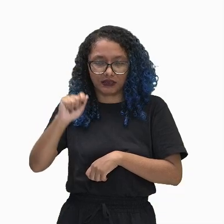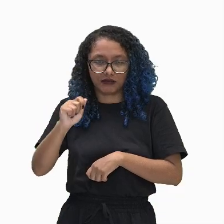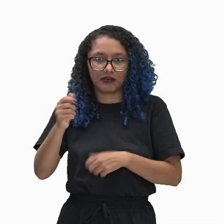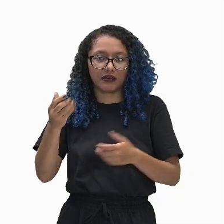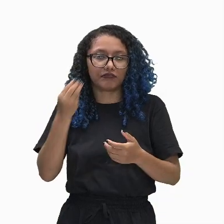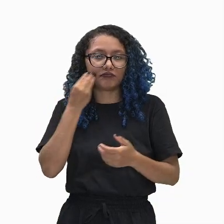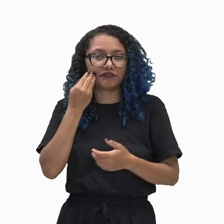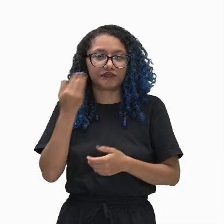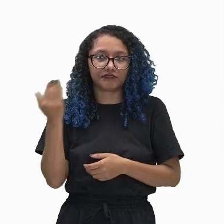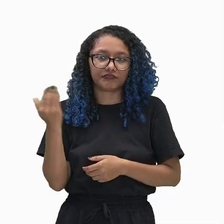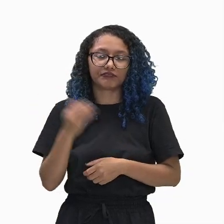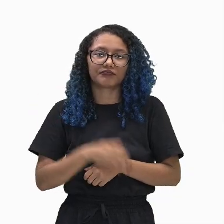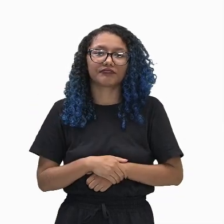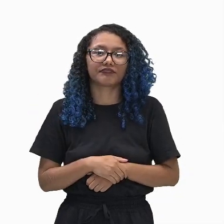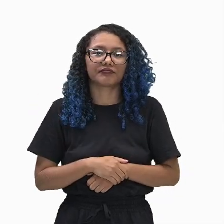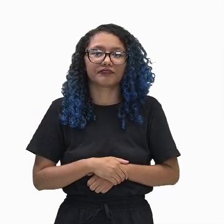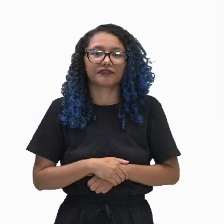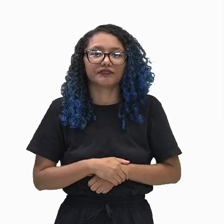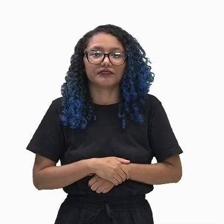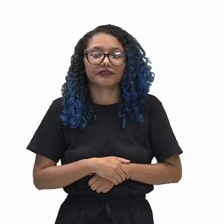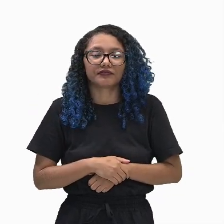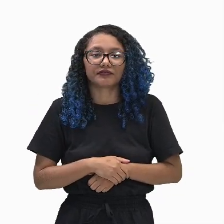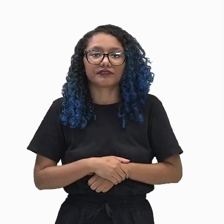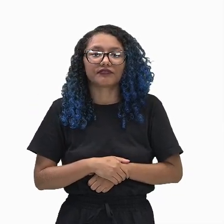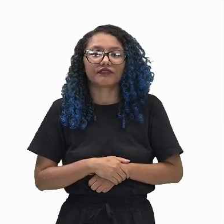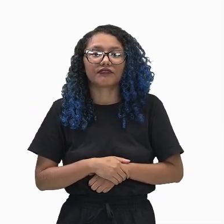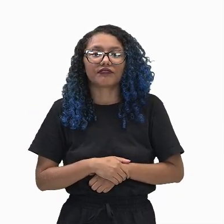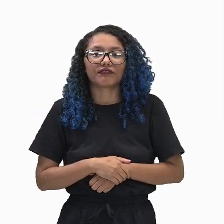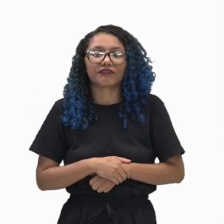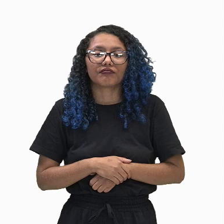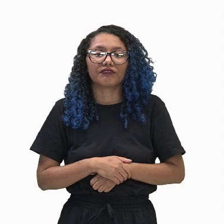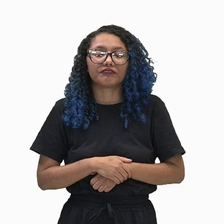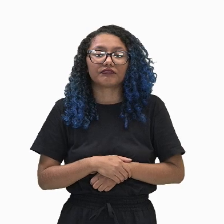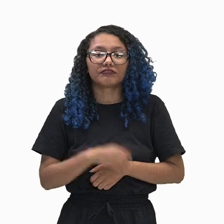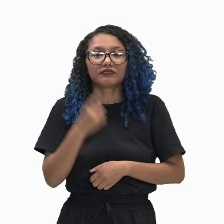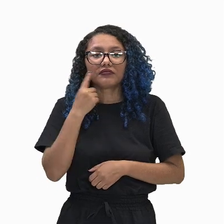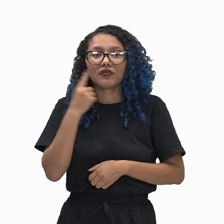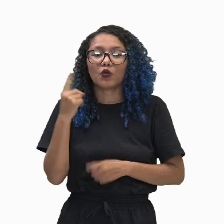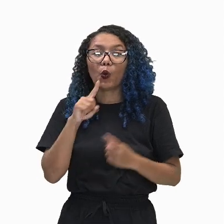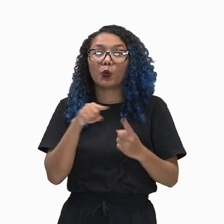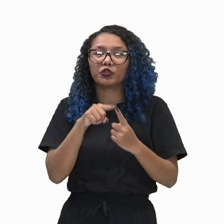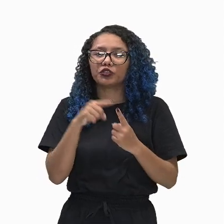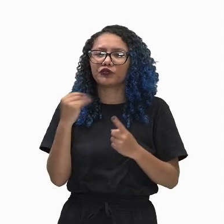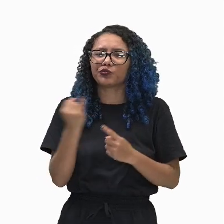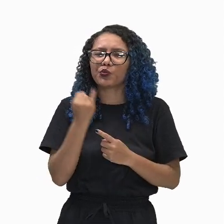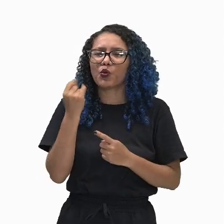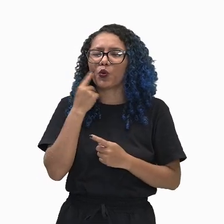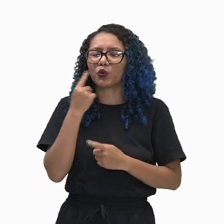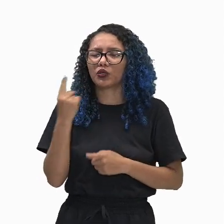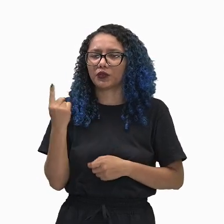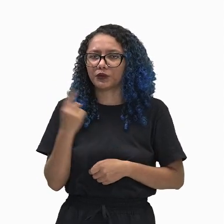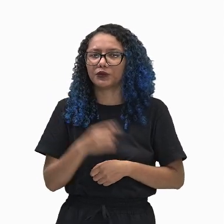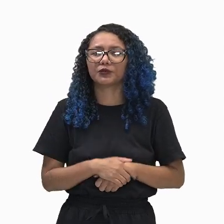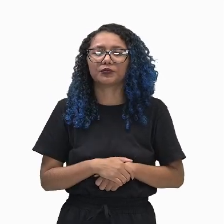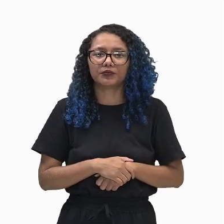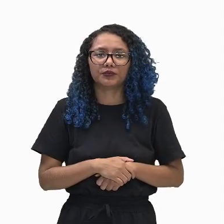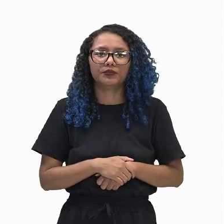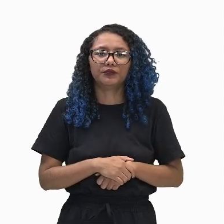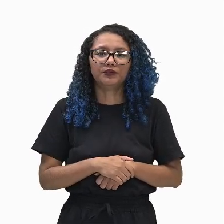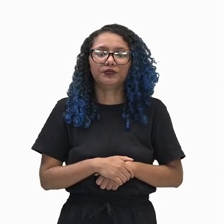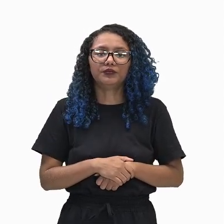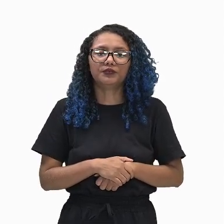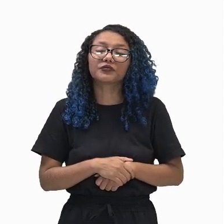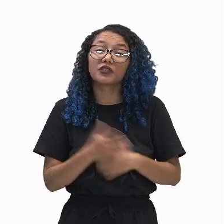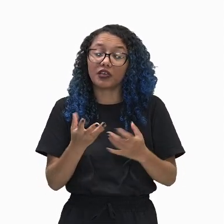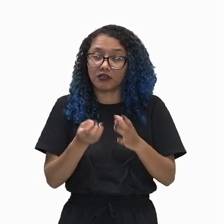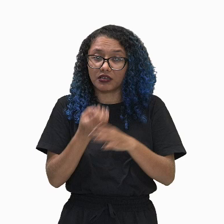placenta. Então, a placenta, a princípio, ela possui essas funções essenciais, que é a formação de